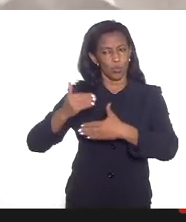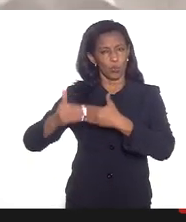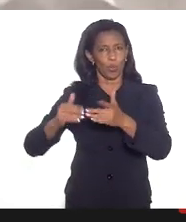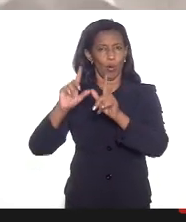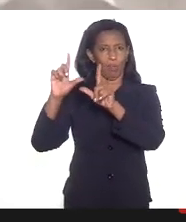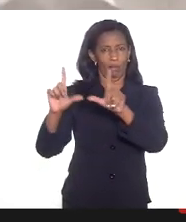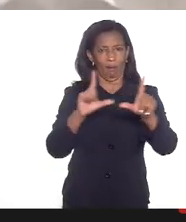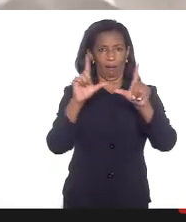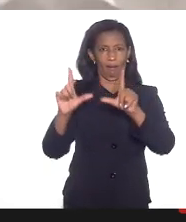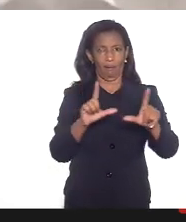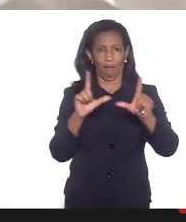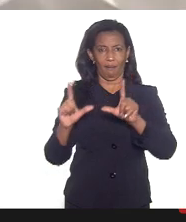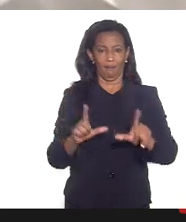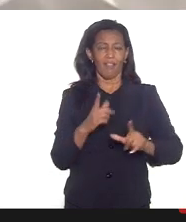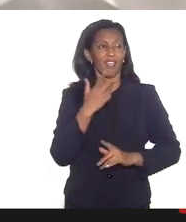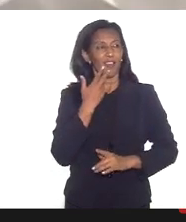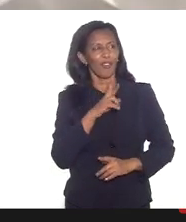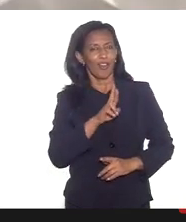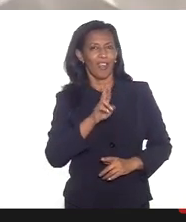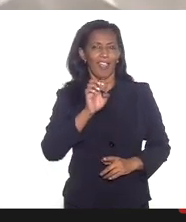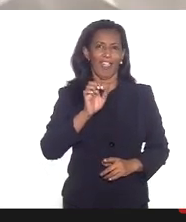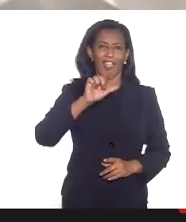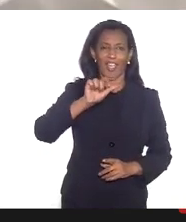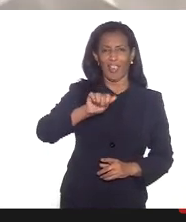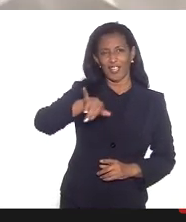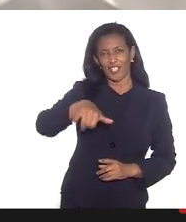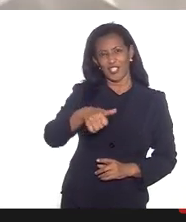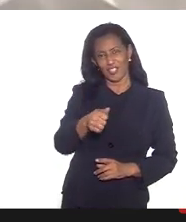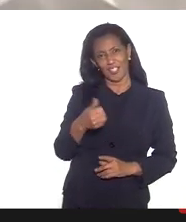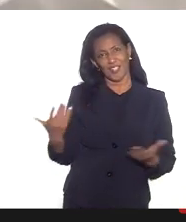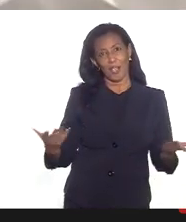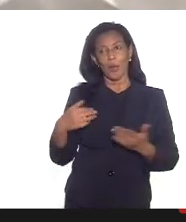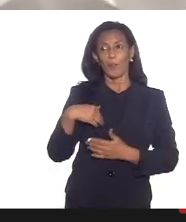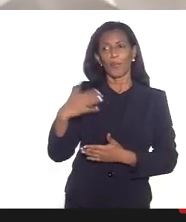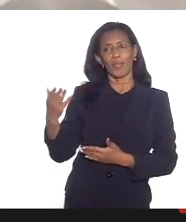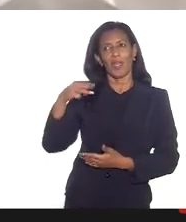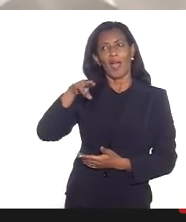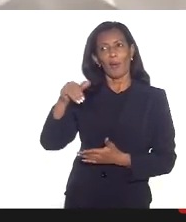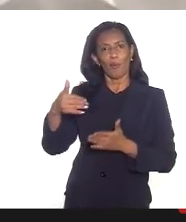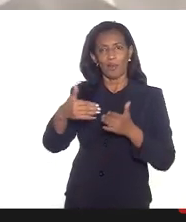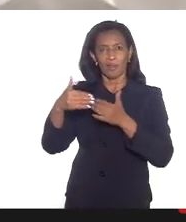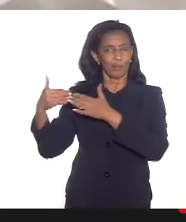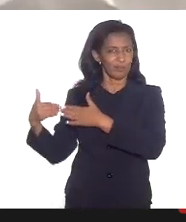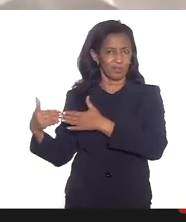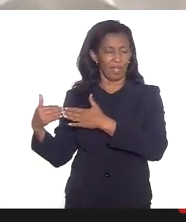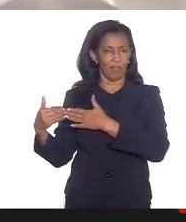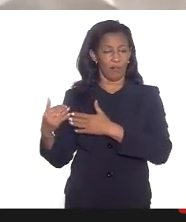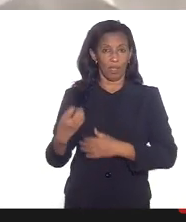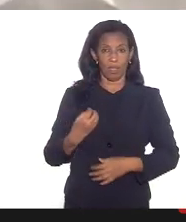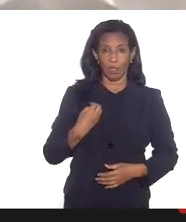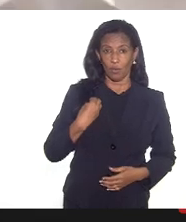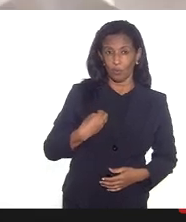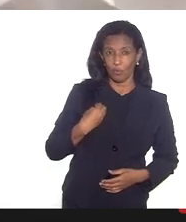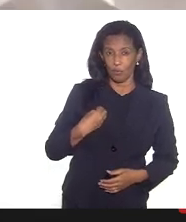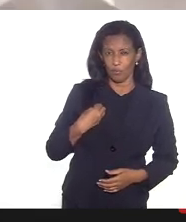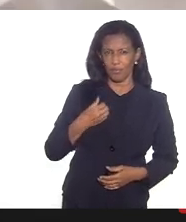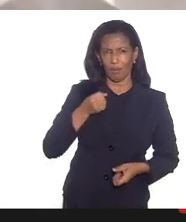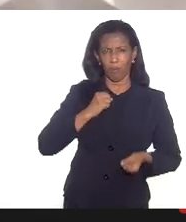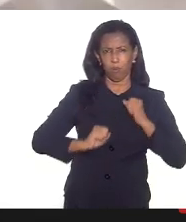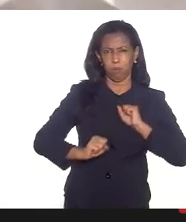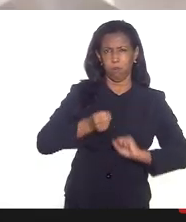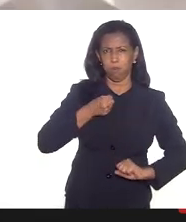da doutora melania Fábio Regiane que infelizmente a deputado A Mônica não estava conosco eu Revivi Aqui as nossas